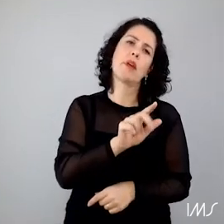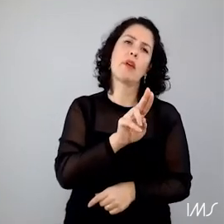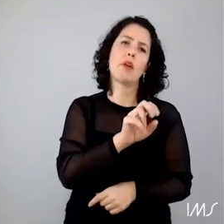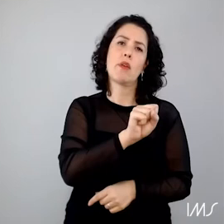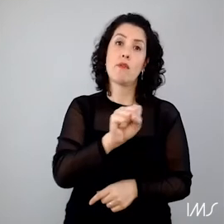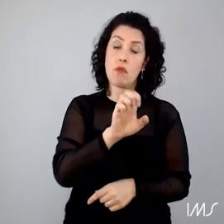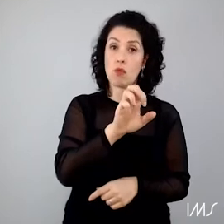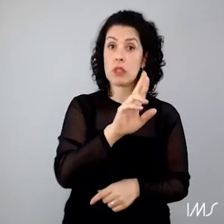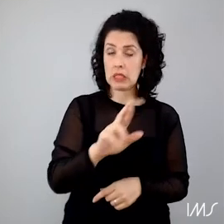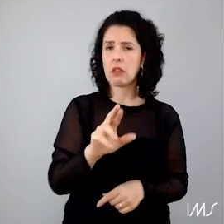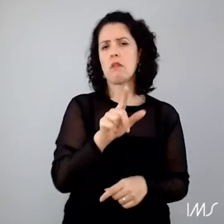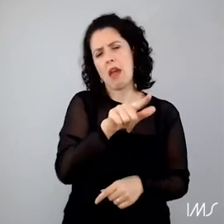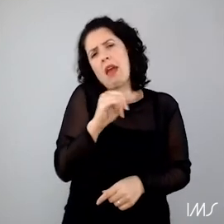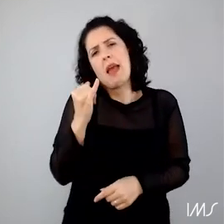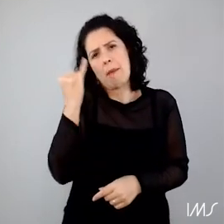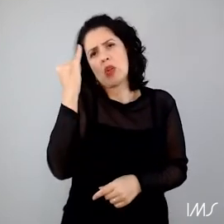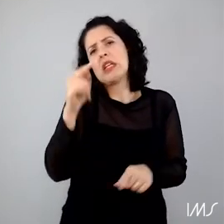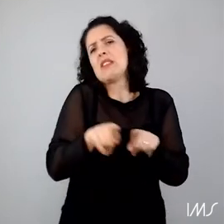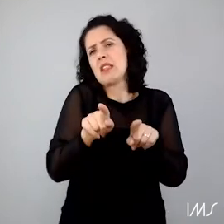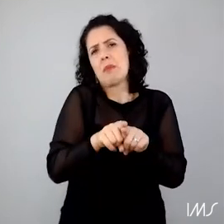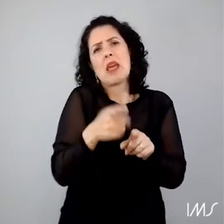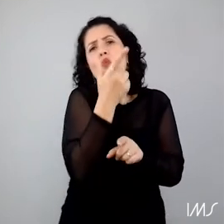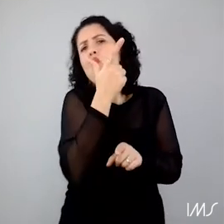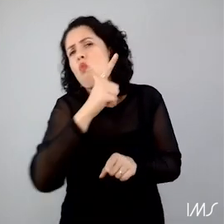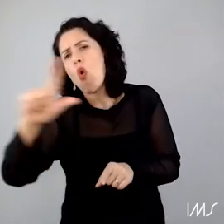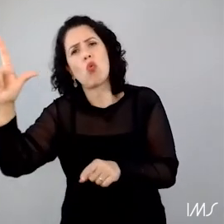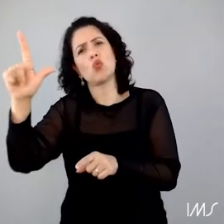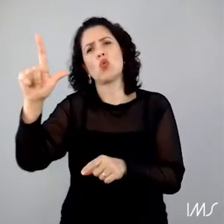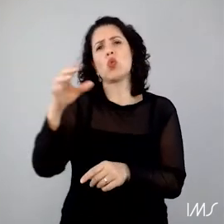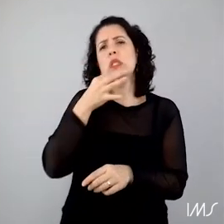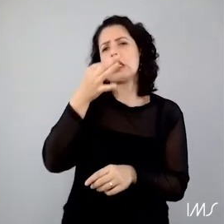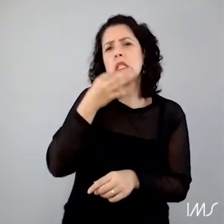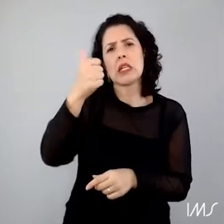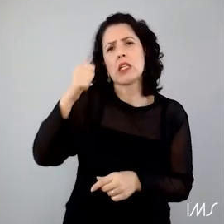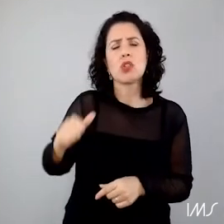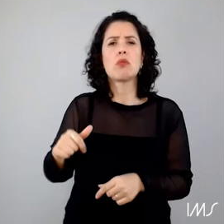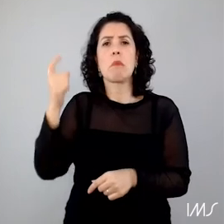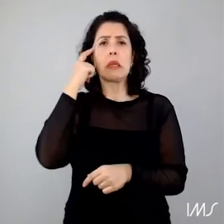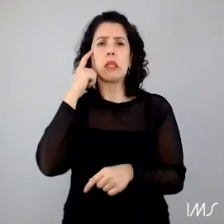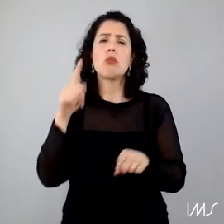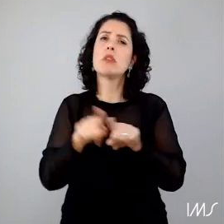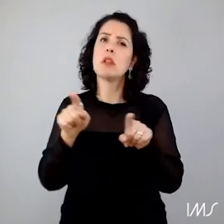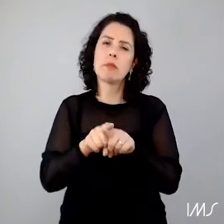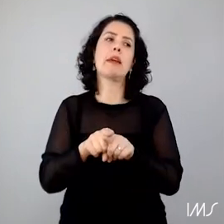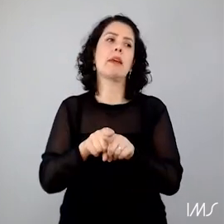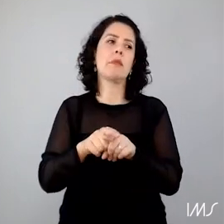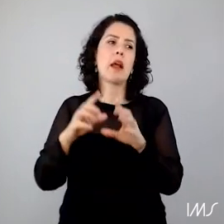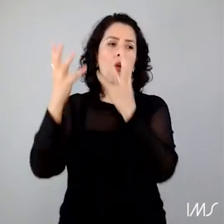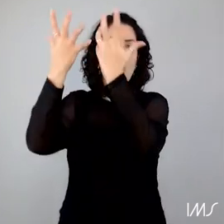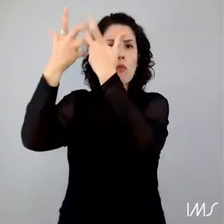contribuem para essa reflexão coletiva, né? Então, acho que algo nessa linha.